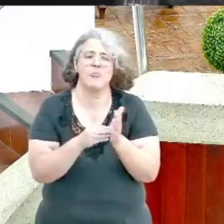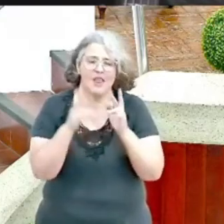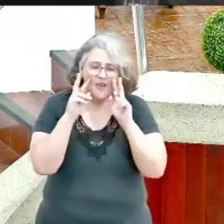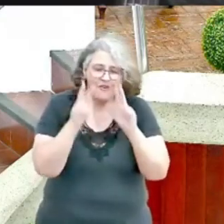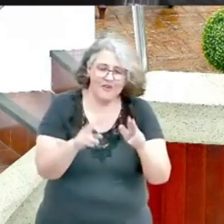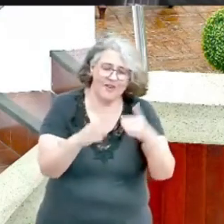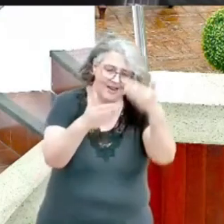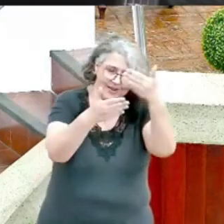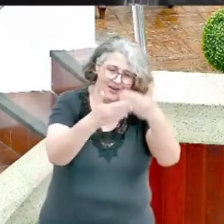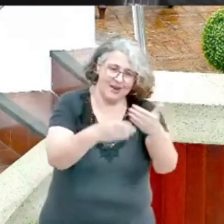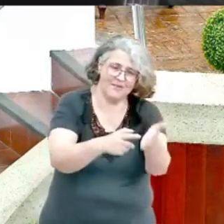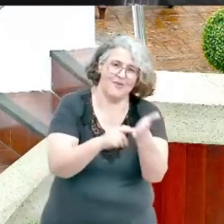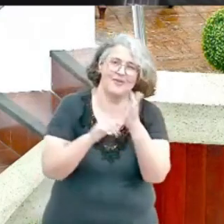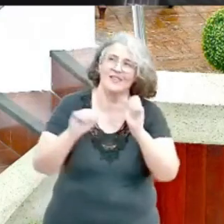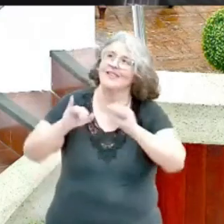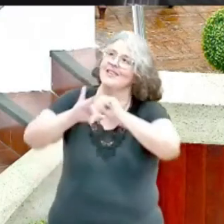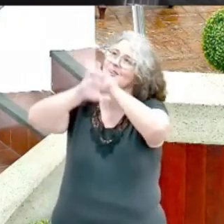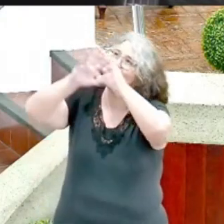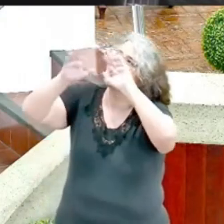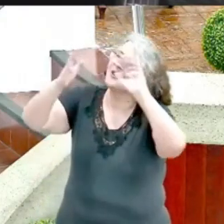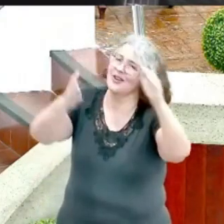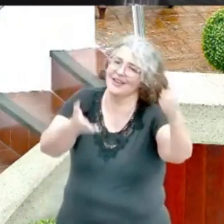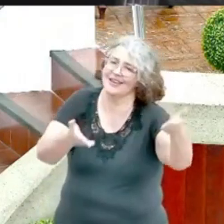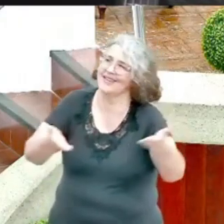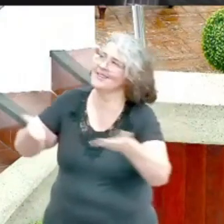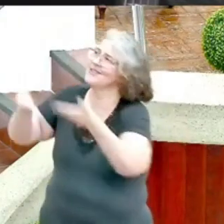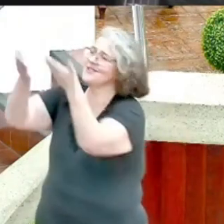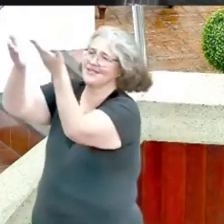de Cristo que ele ofertaria ao Senhor.